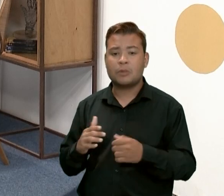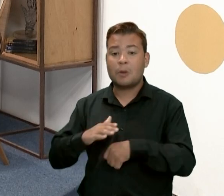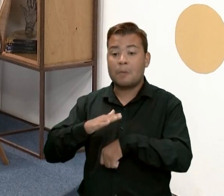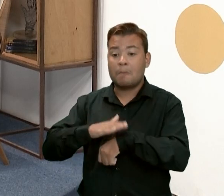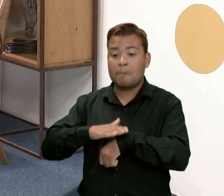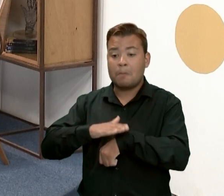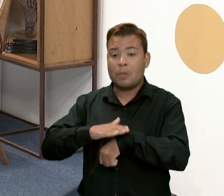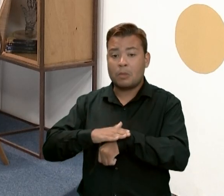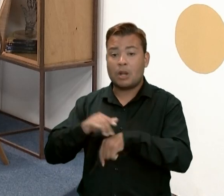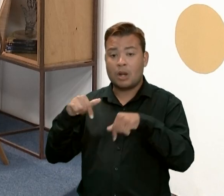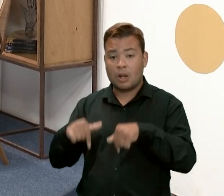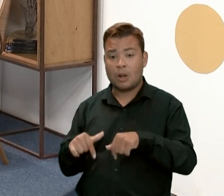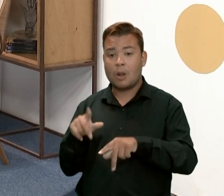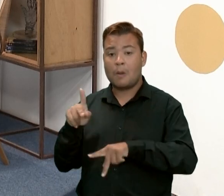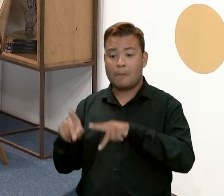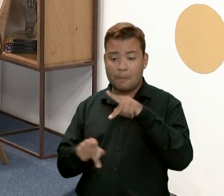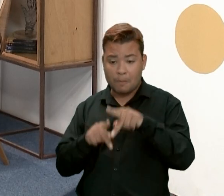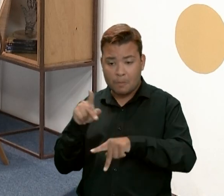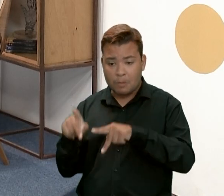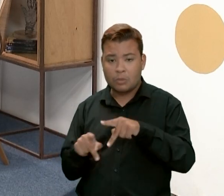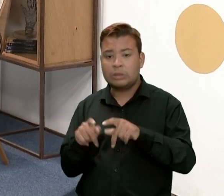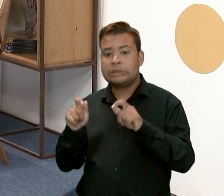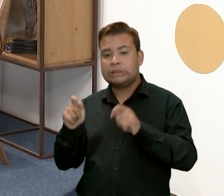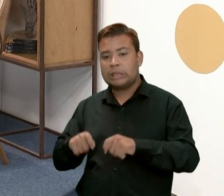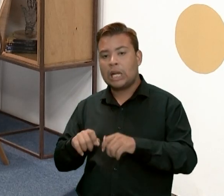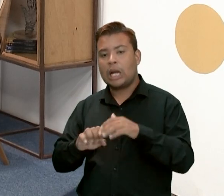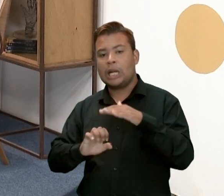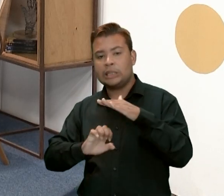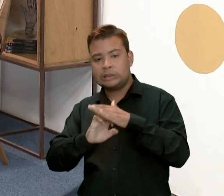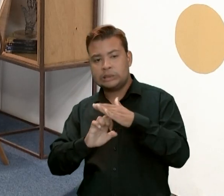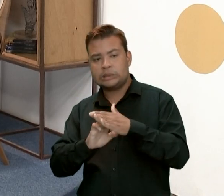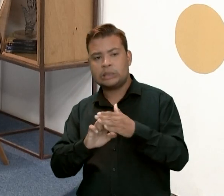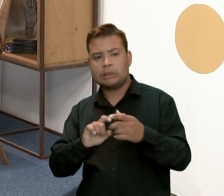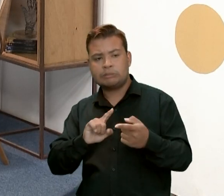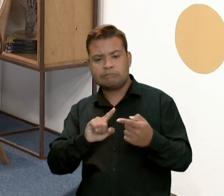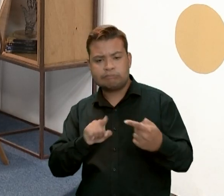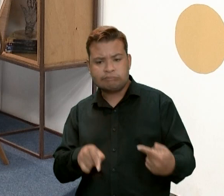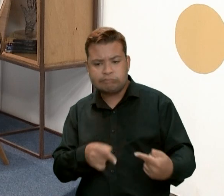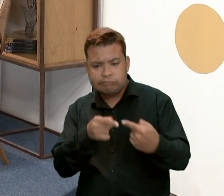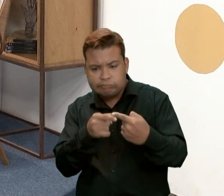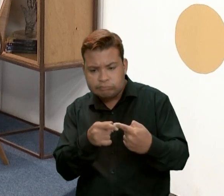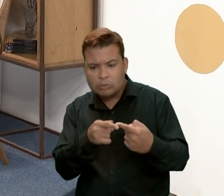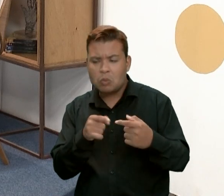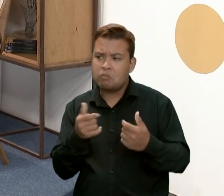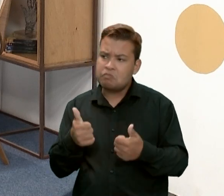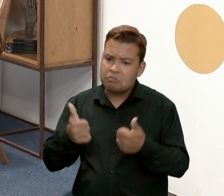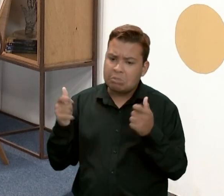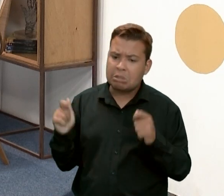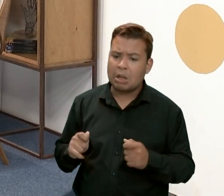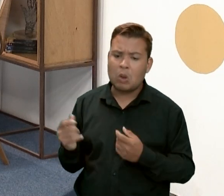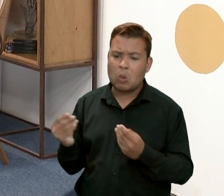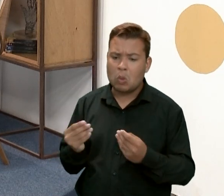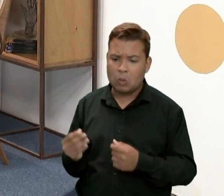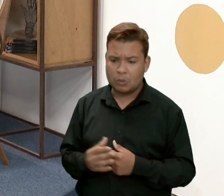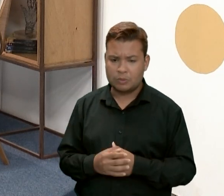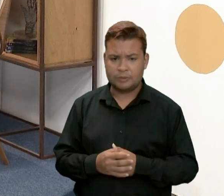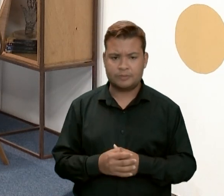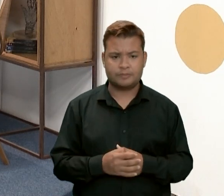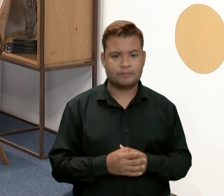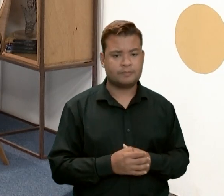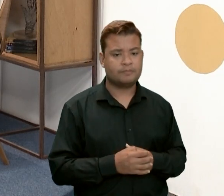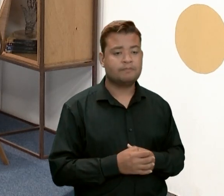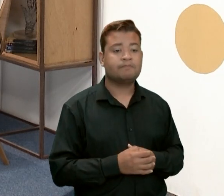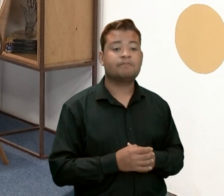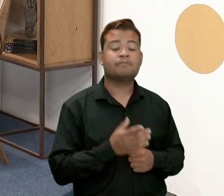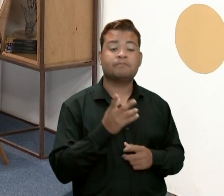em que a população pode conversar com o Estado, se esse é o melhor caminho ou ele pode ser melhorado? Bom, como o